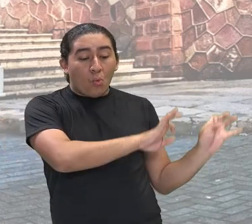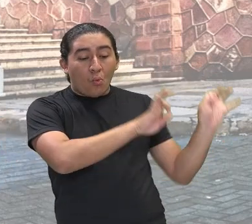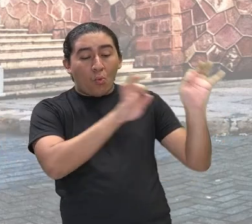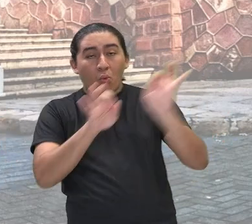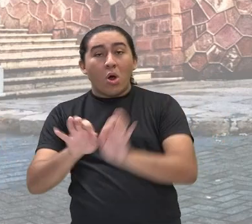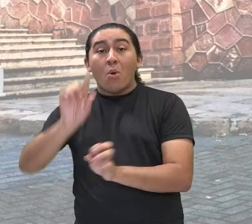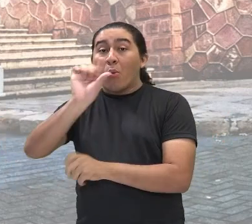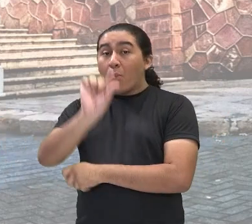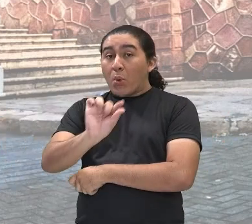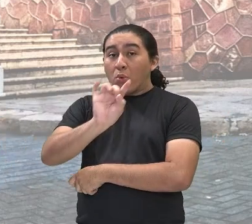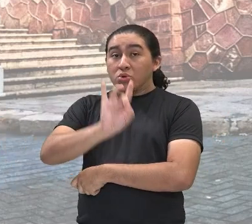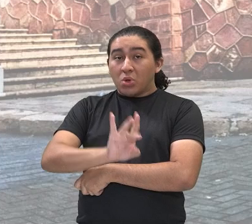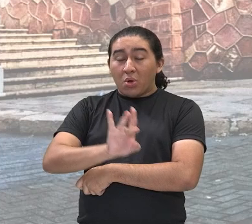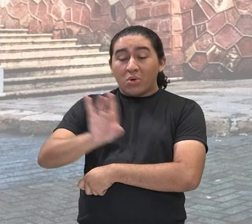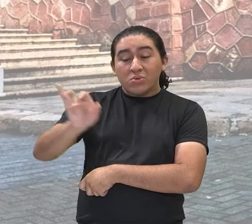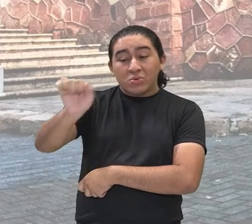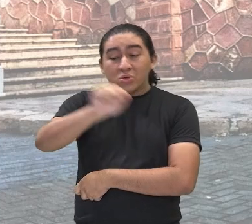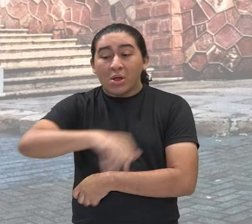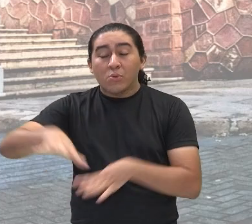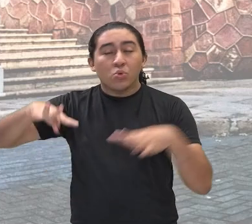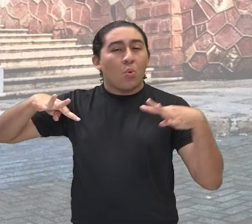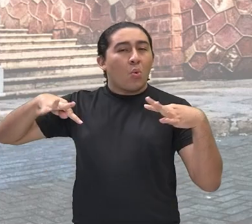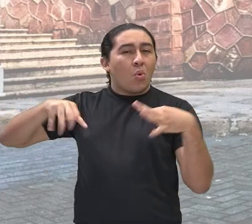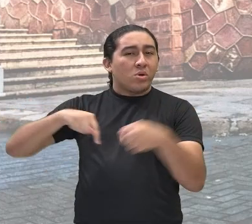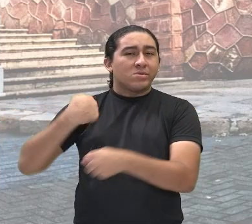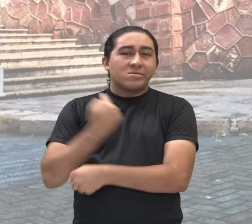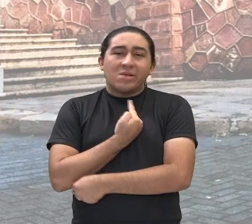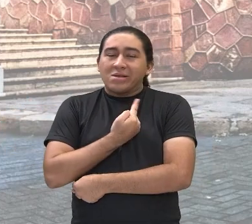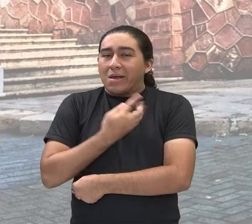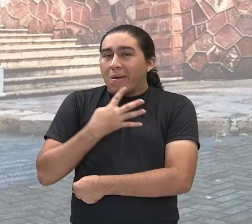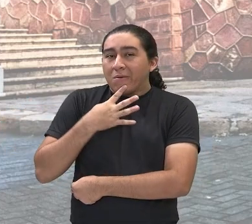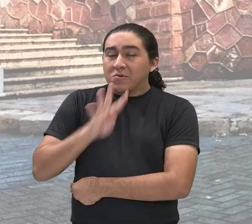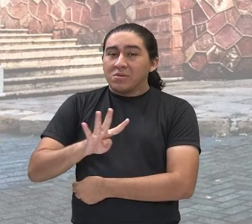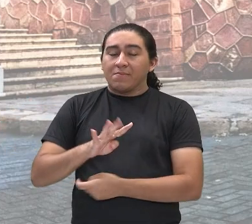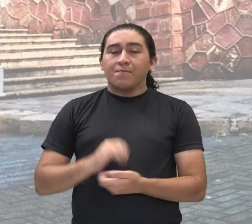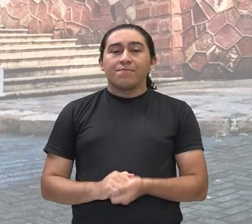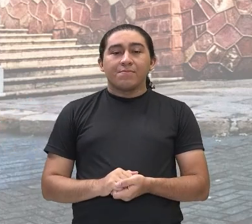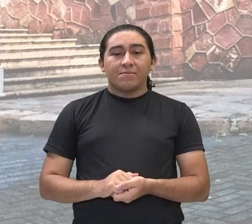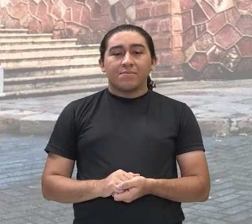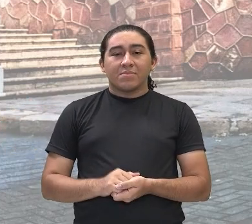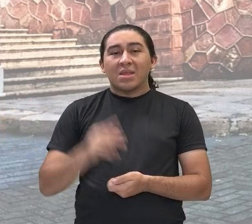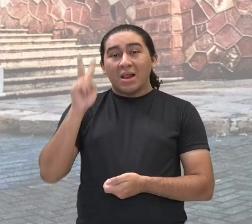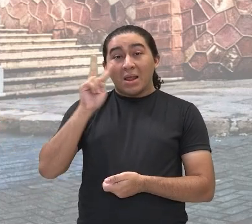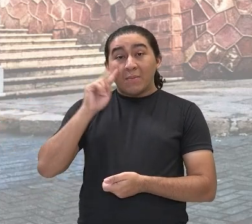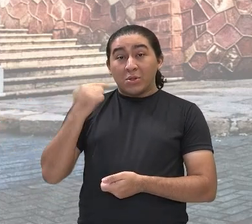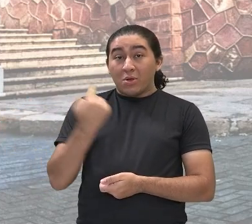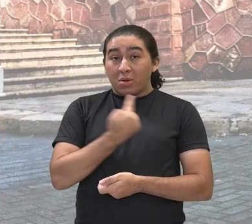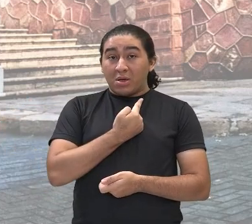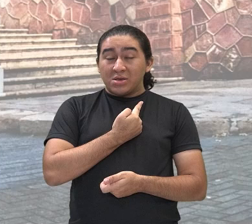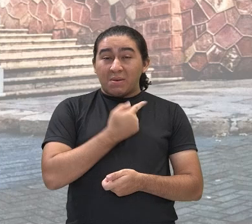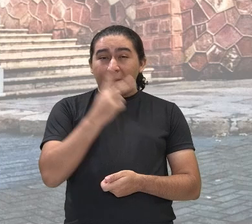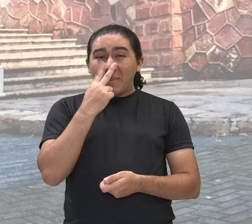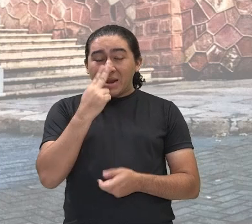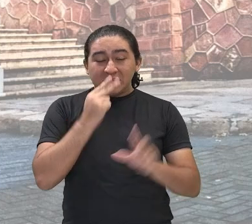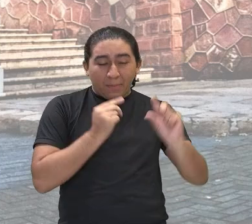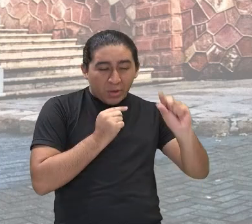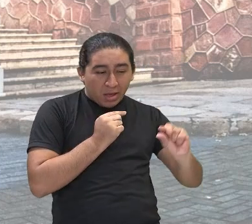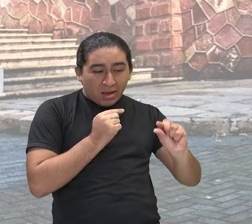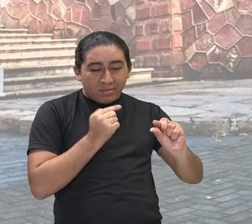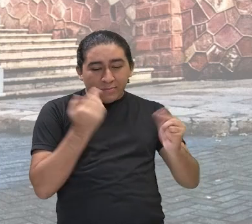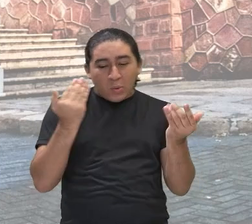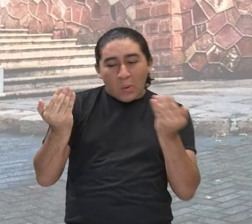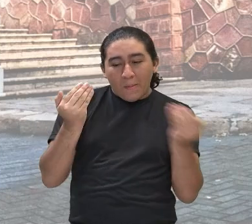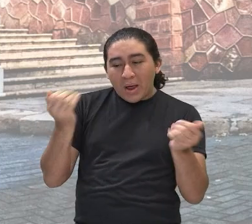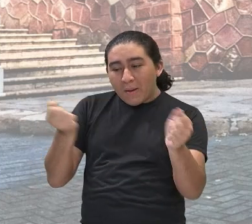parte da imensidão que ainda temos a conhecer. Lembra do quão pequenos somos diante